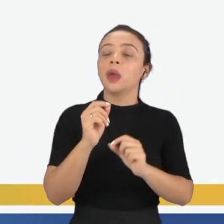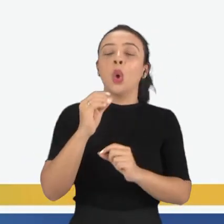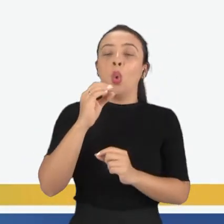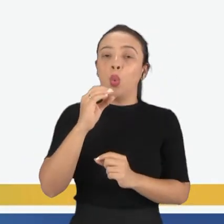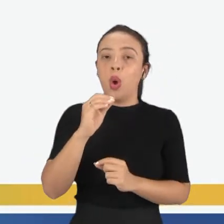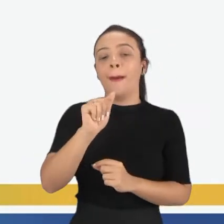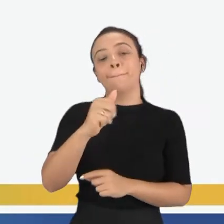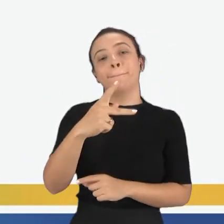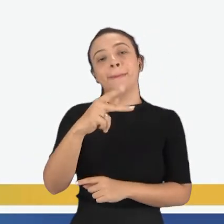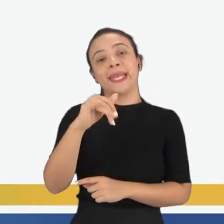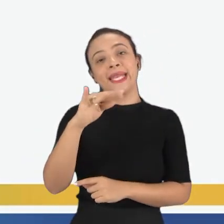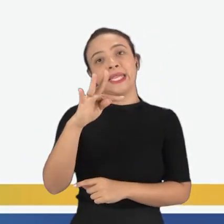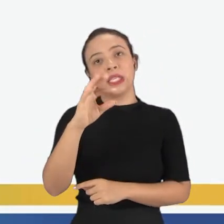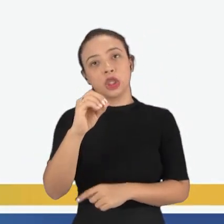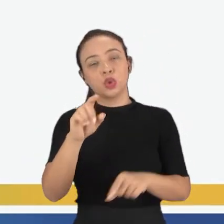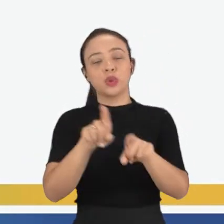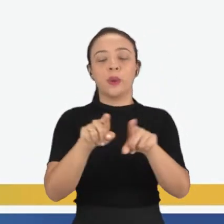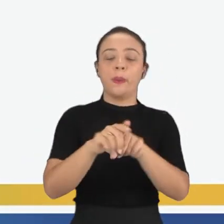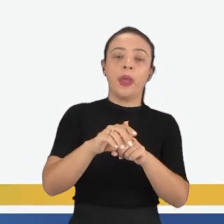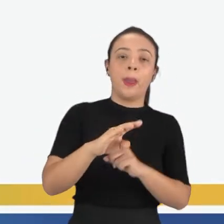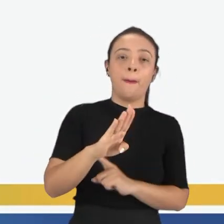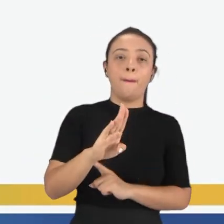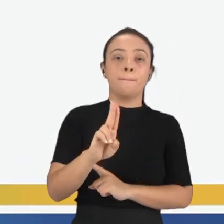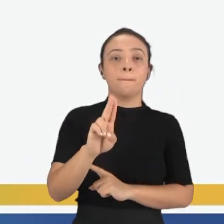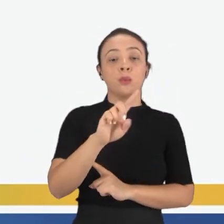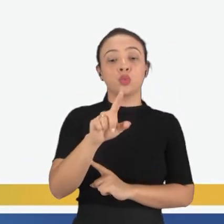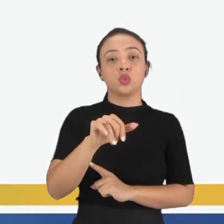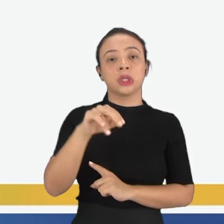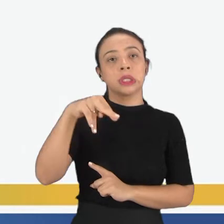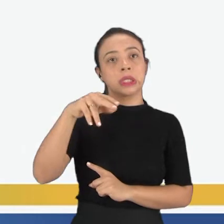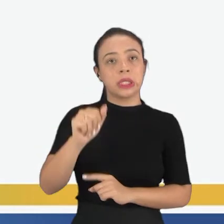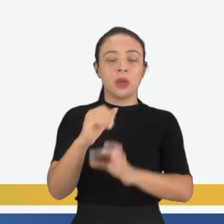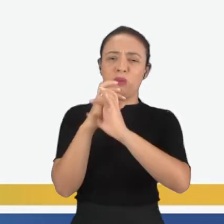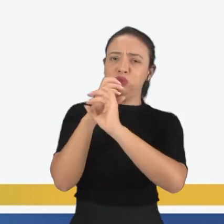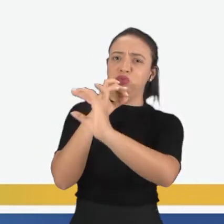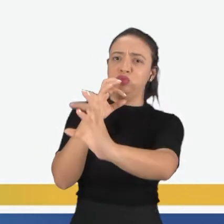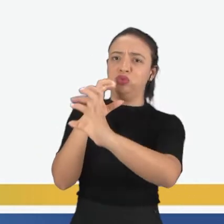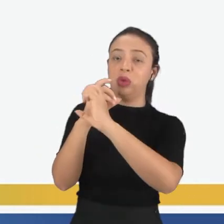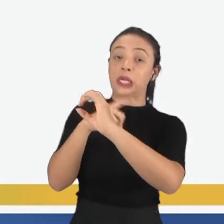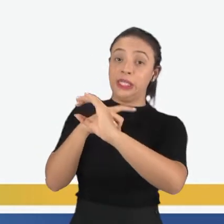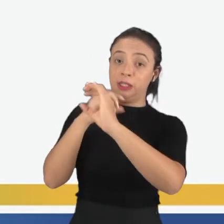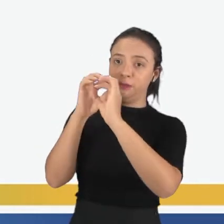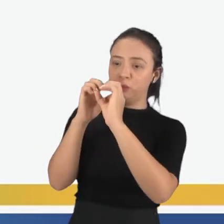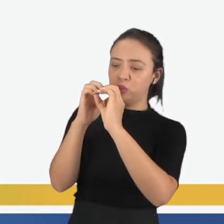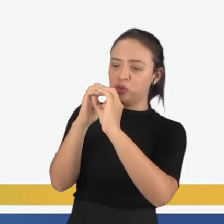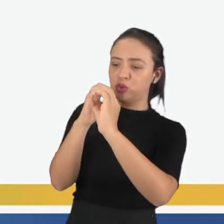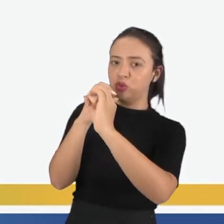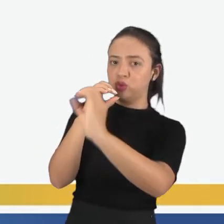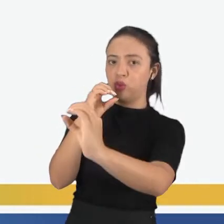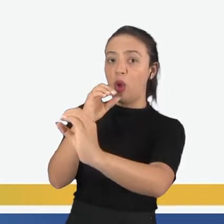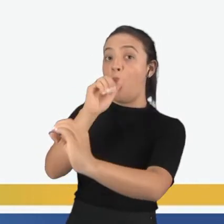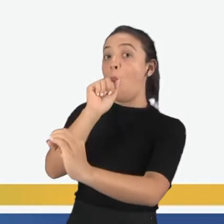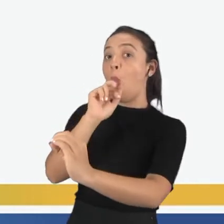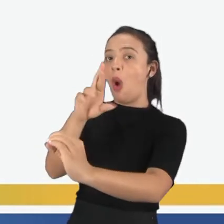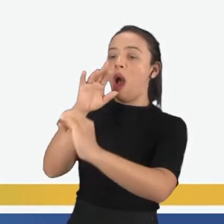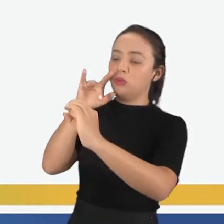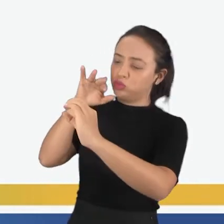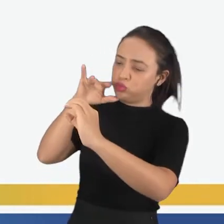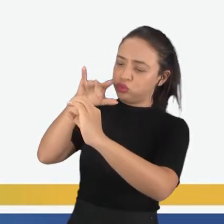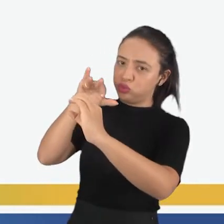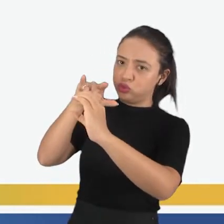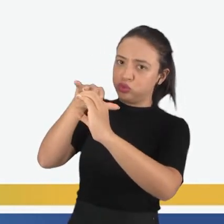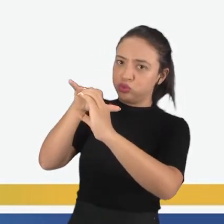apitos, buzinas, trombetas, flautas, né? Onde o tubo, né, e o ar vai passando por aquela